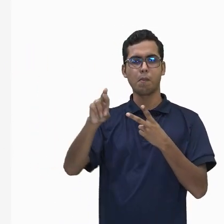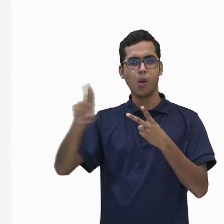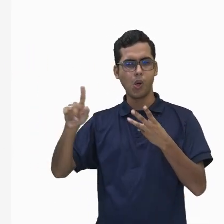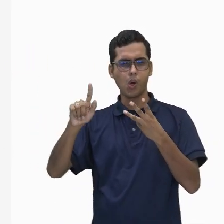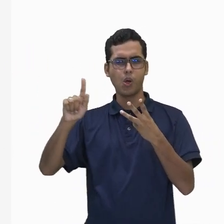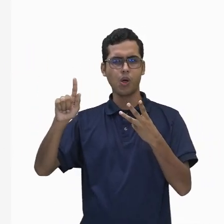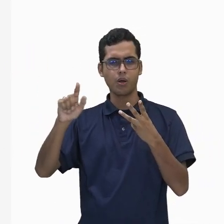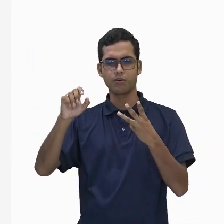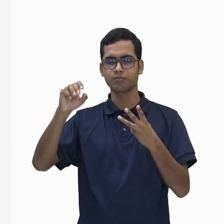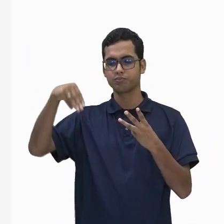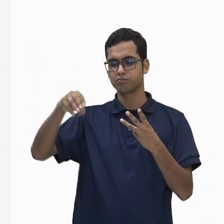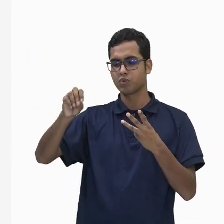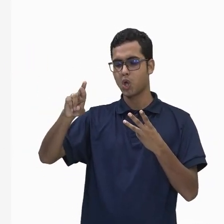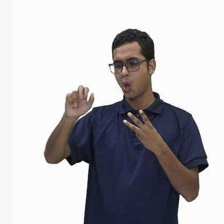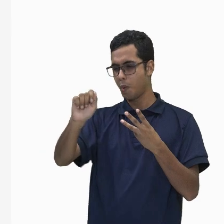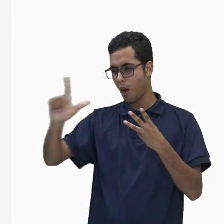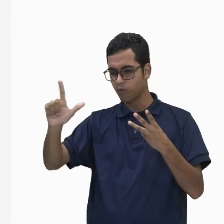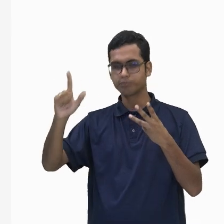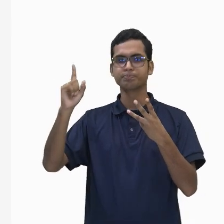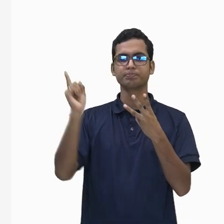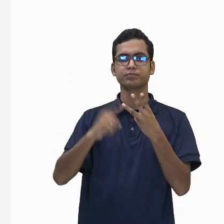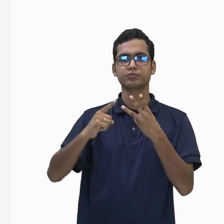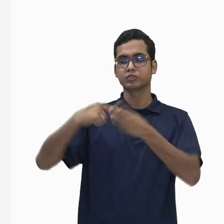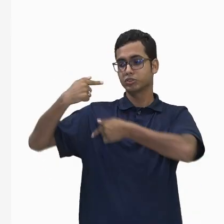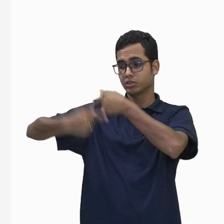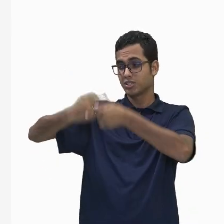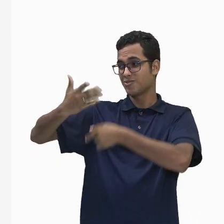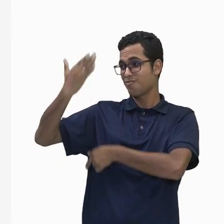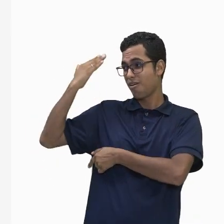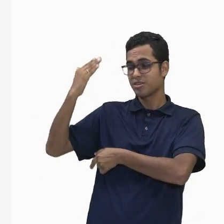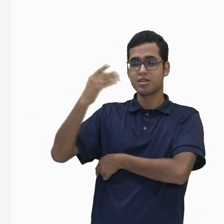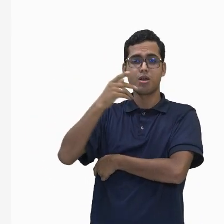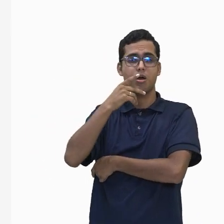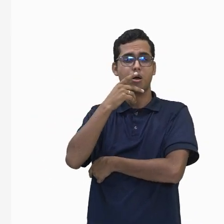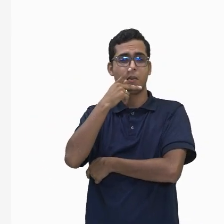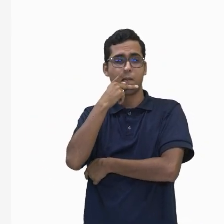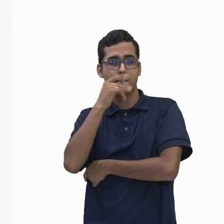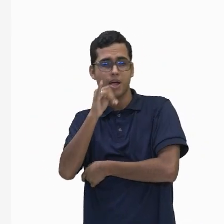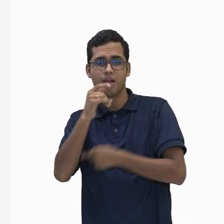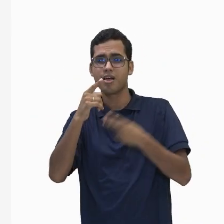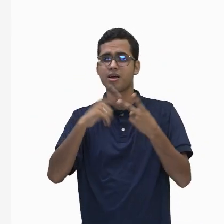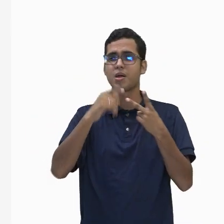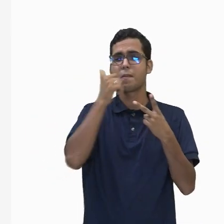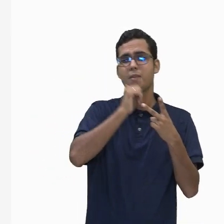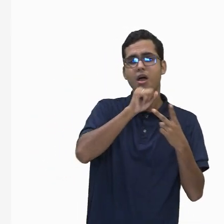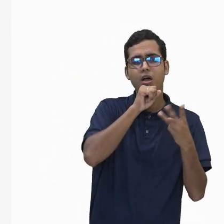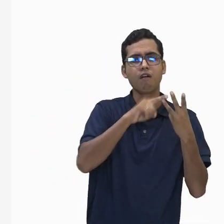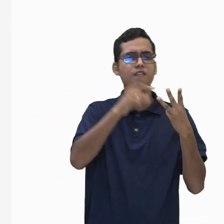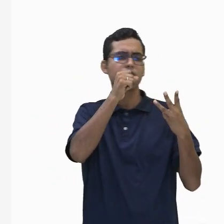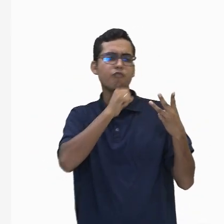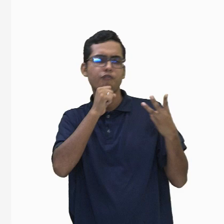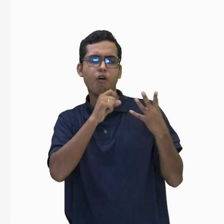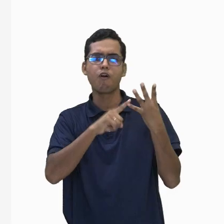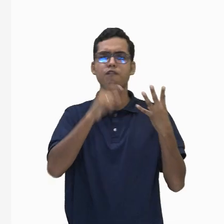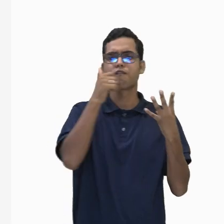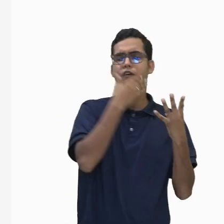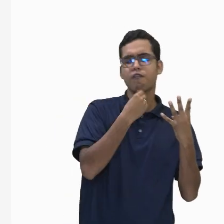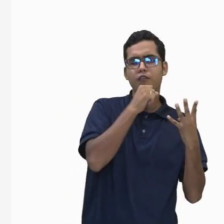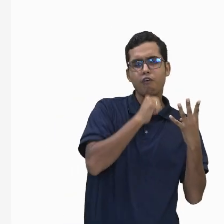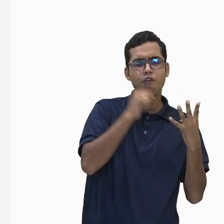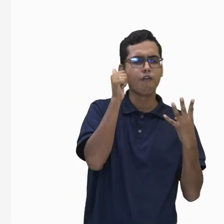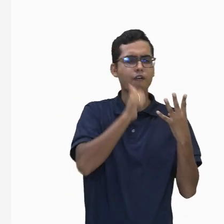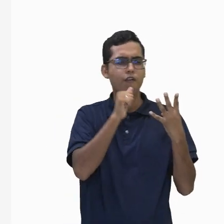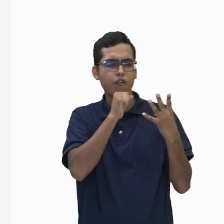e muito menos a geração passada, papai, mamãe, vovô, vovó, titio, seja lá quem for, né? Não, quem